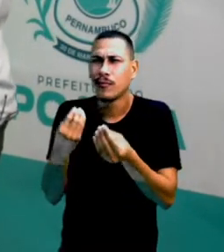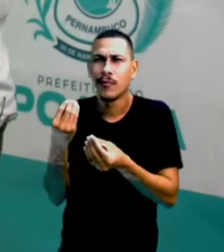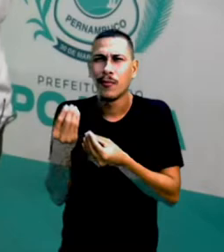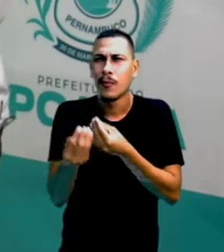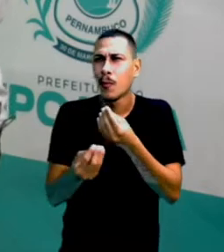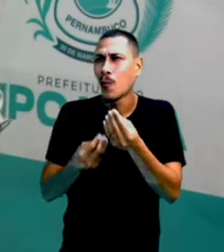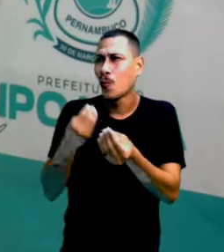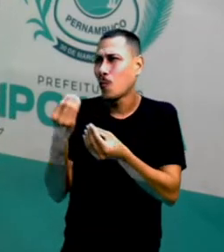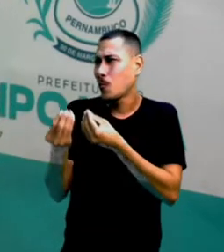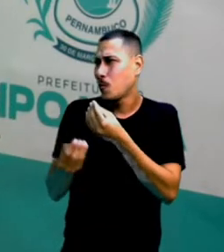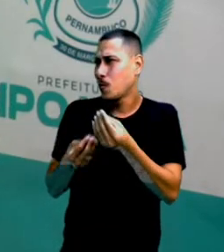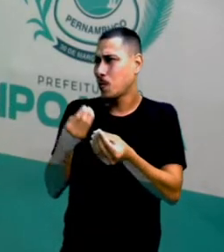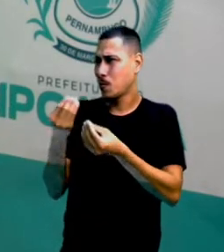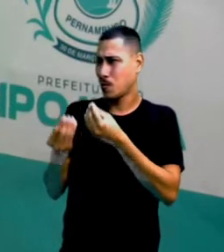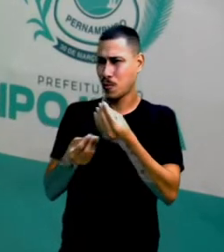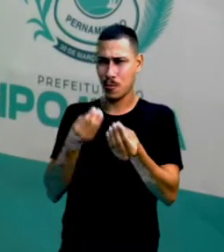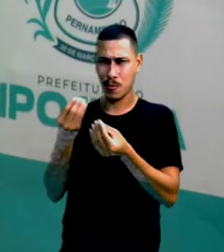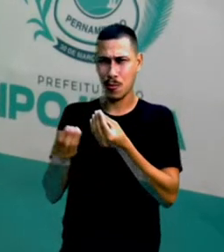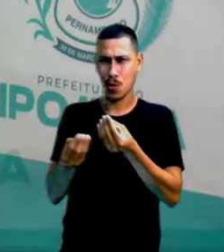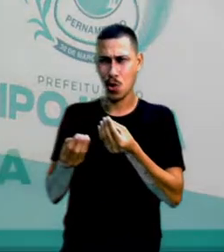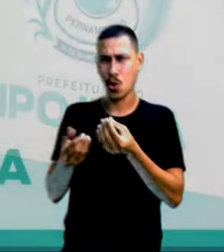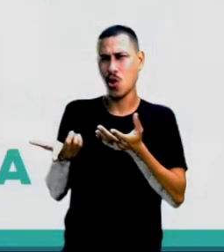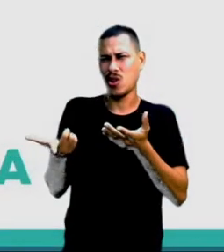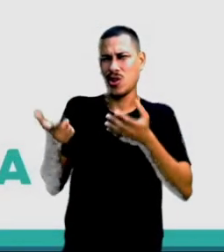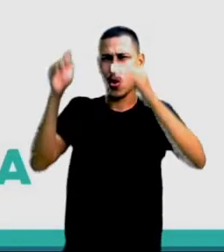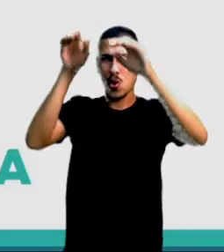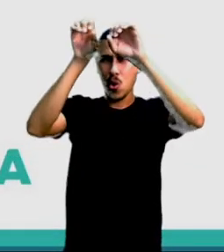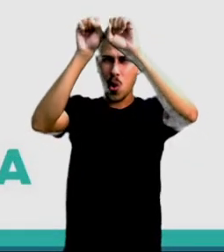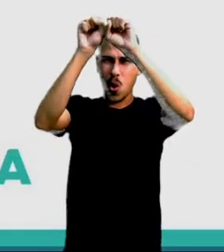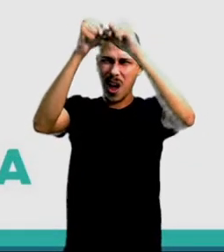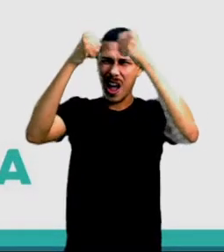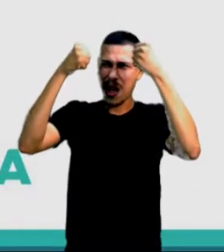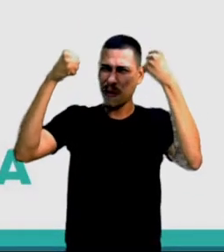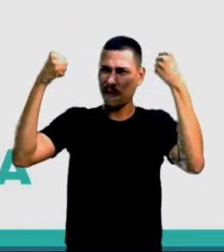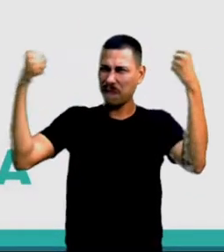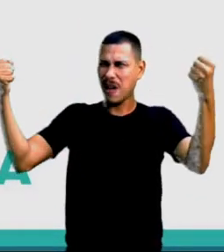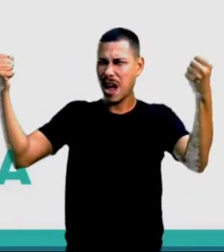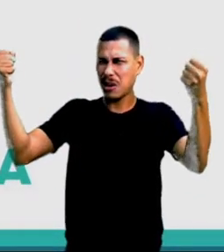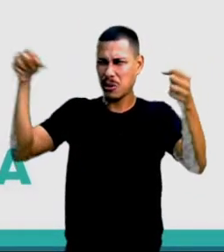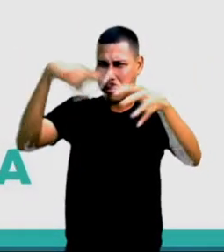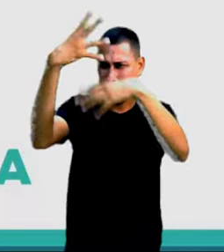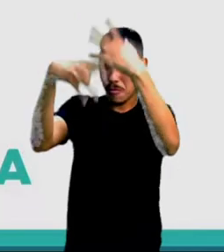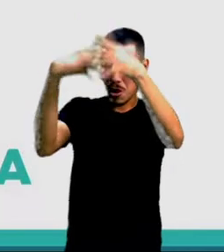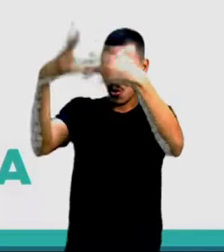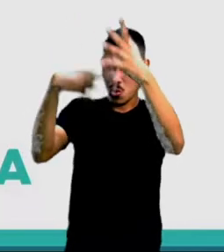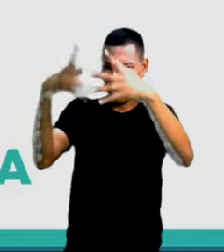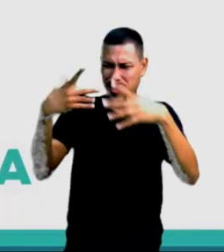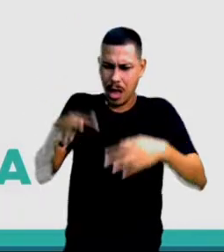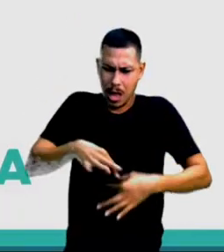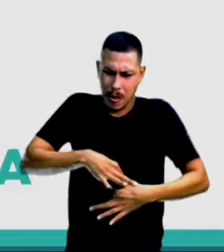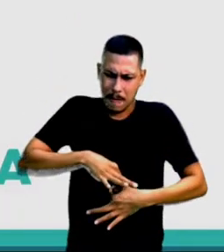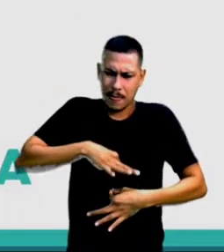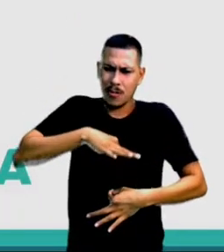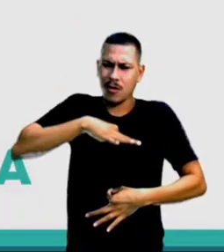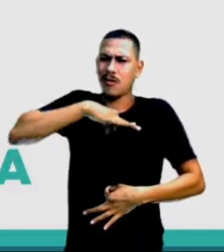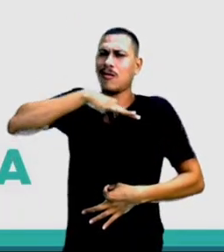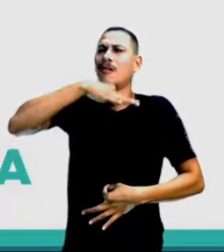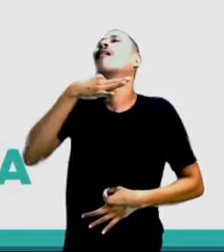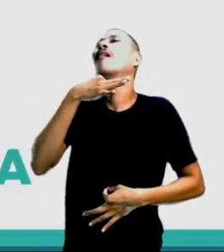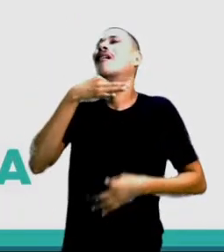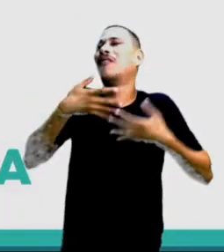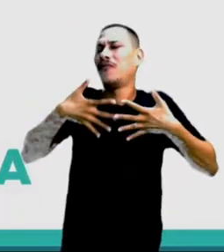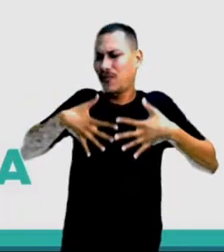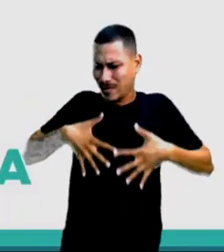se na desordem do armário embutido meu paletó enlaça o teu vestido